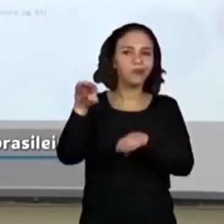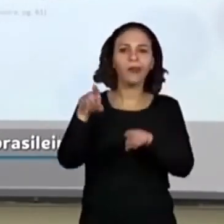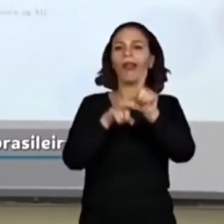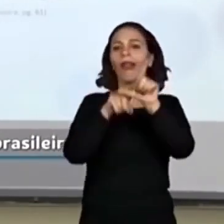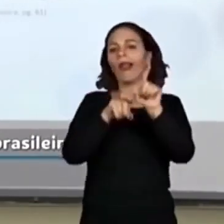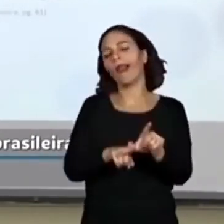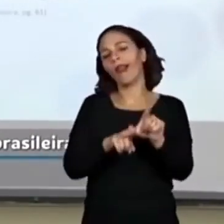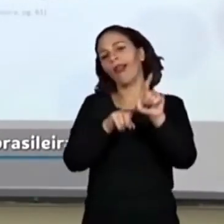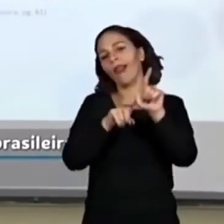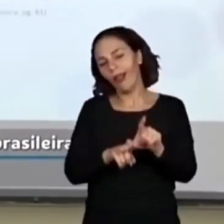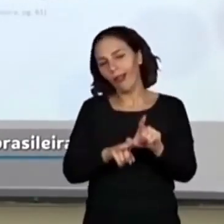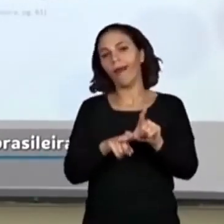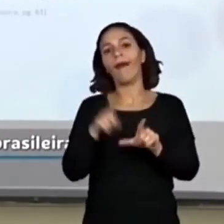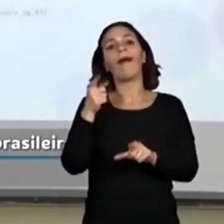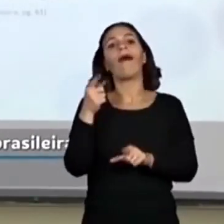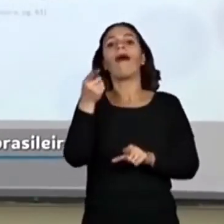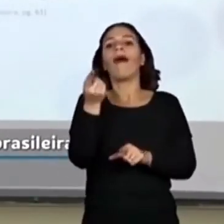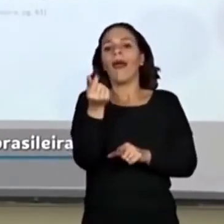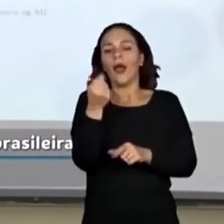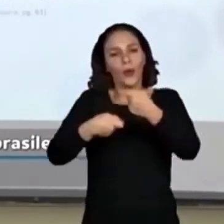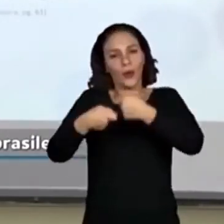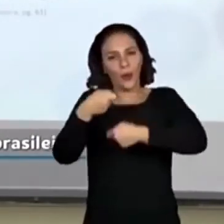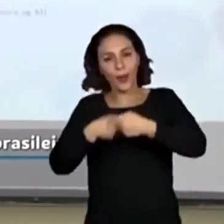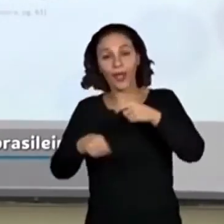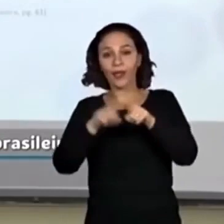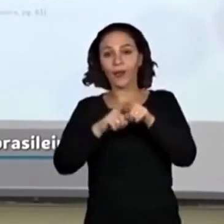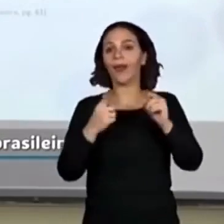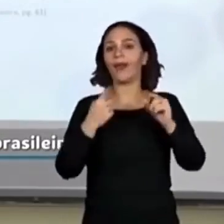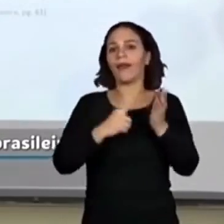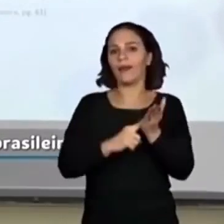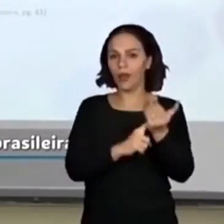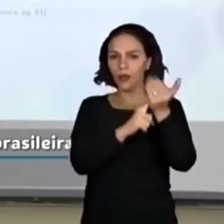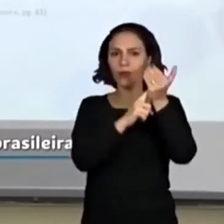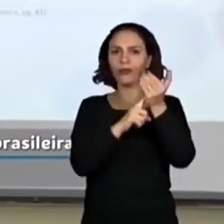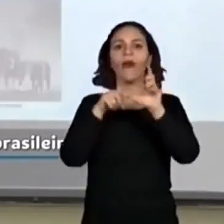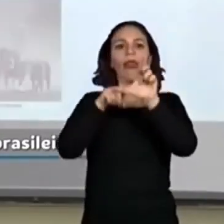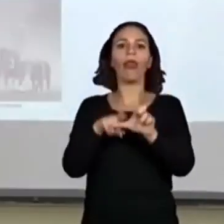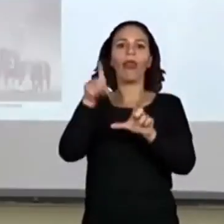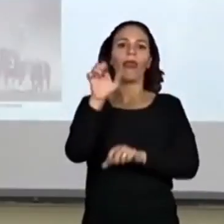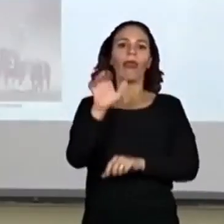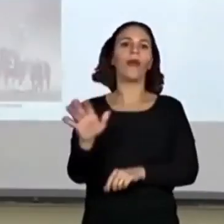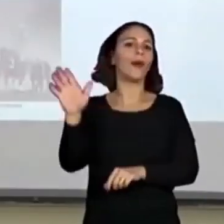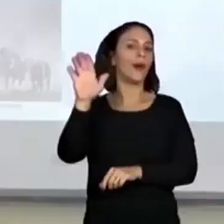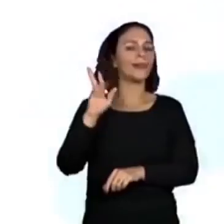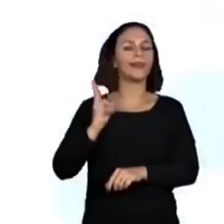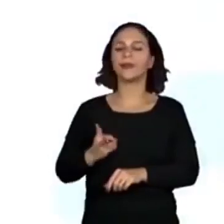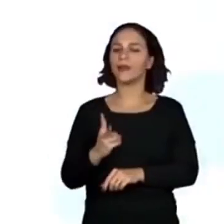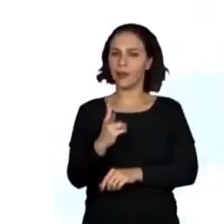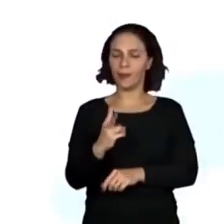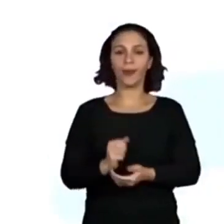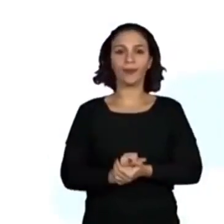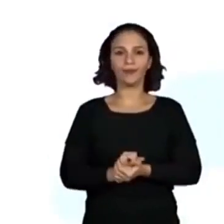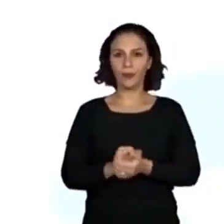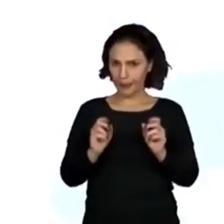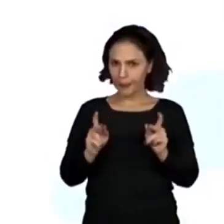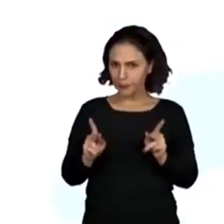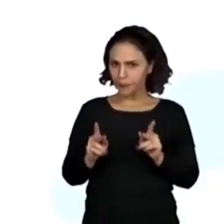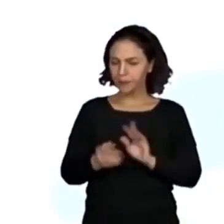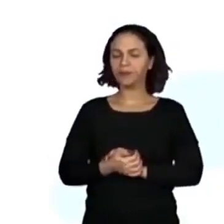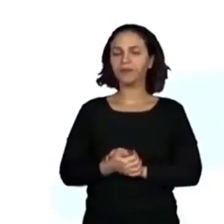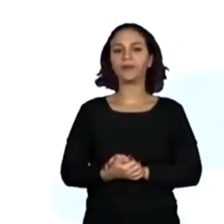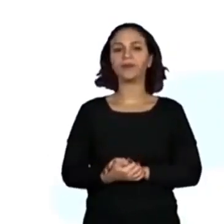econômica e tecnológica dos países europeus. Ok, pessoal? Então, aqui nós